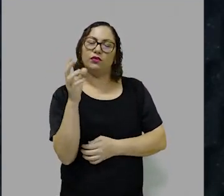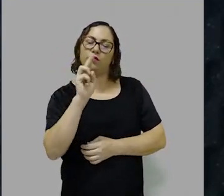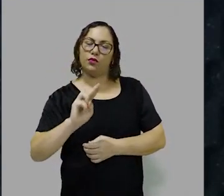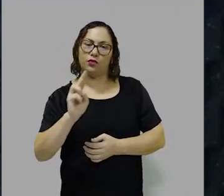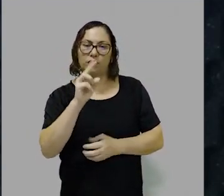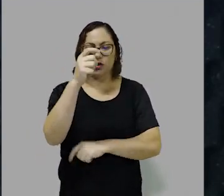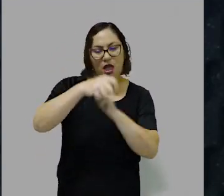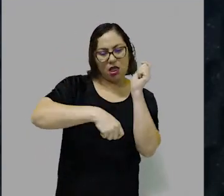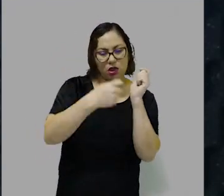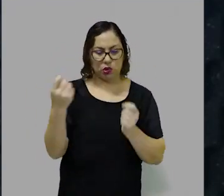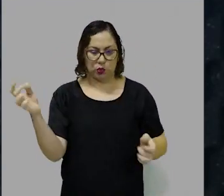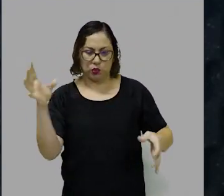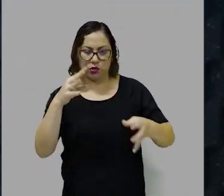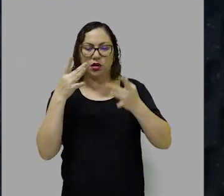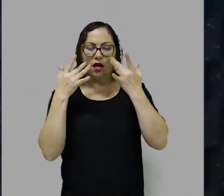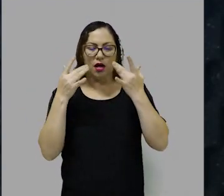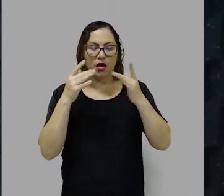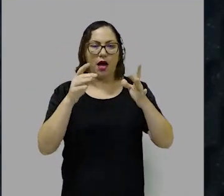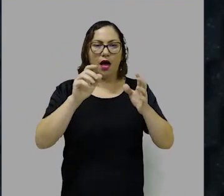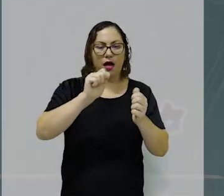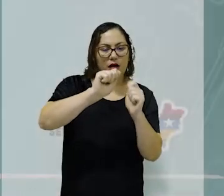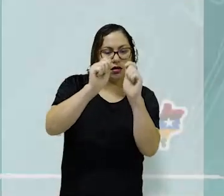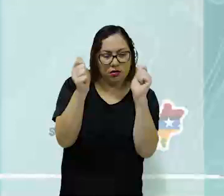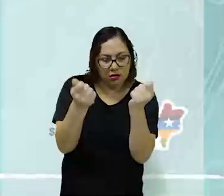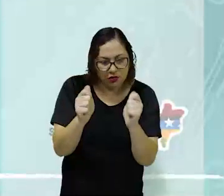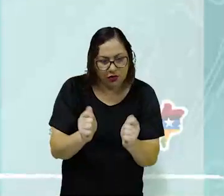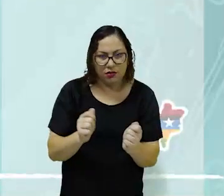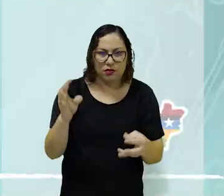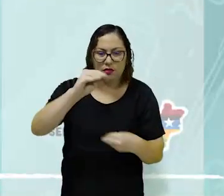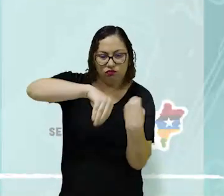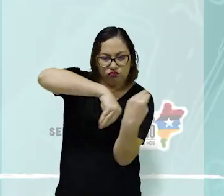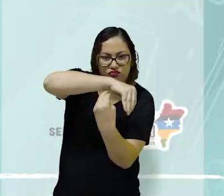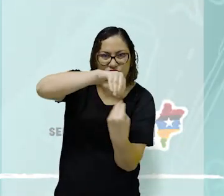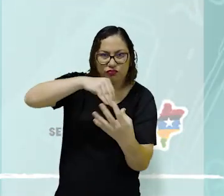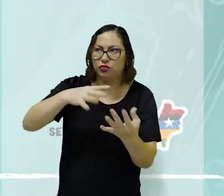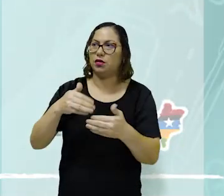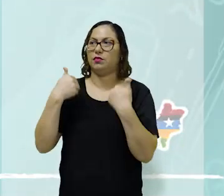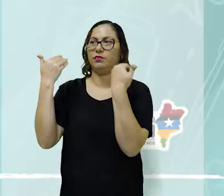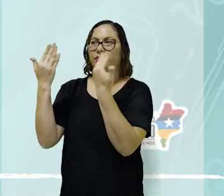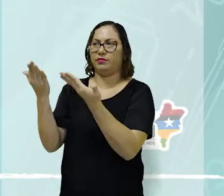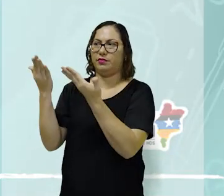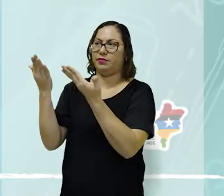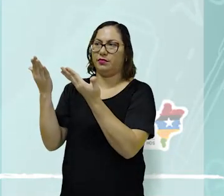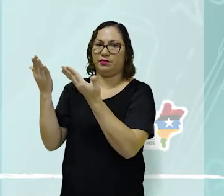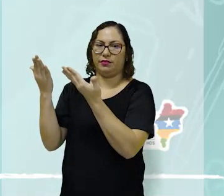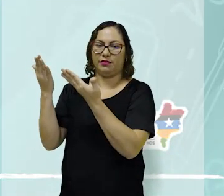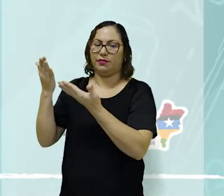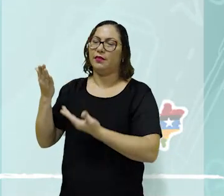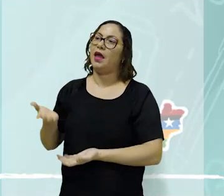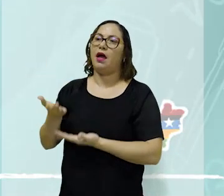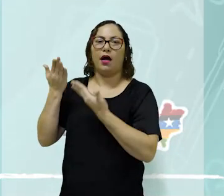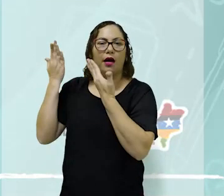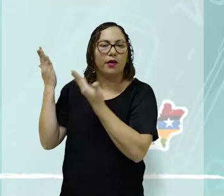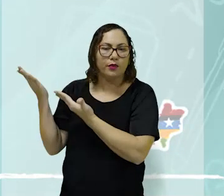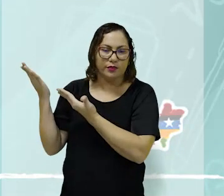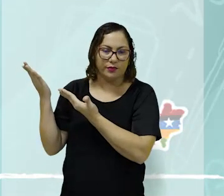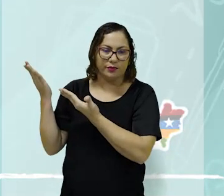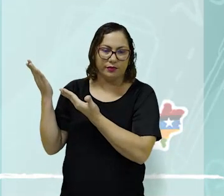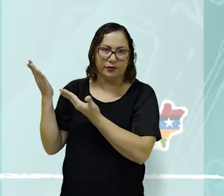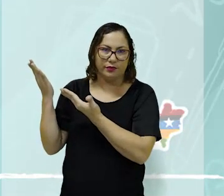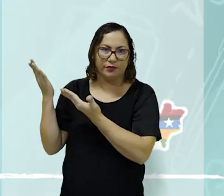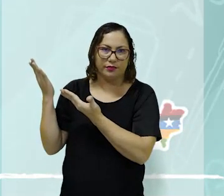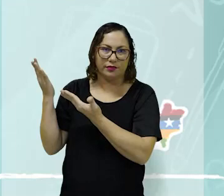junta tudo num pacote e chega nisto aqui. Gente, o que é essa casa?